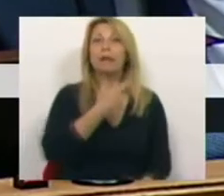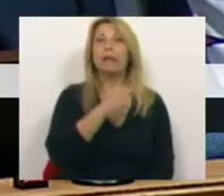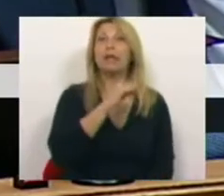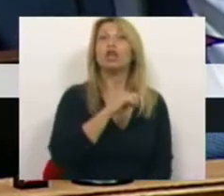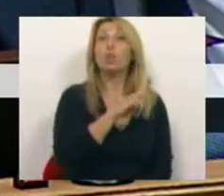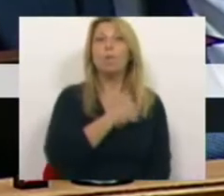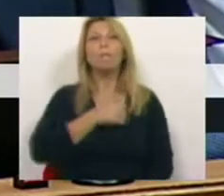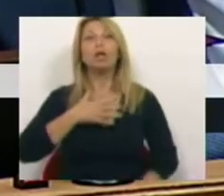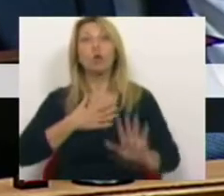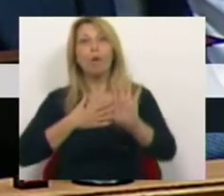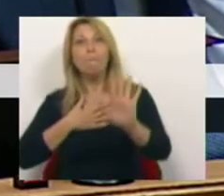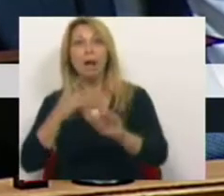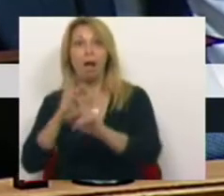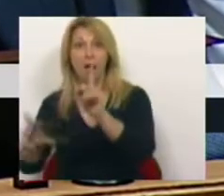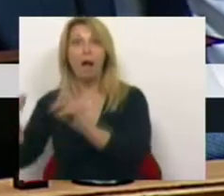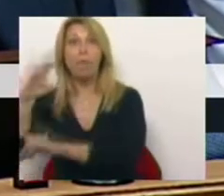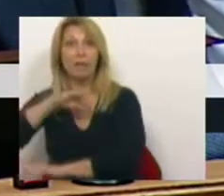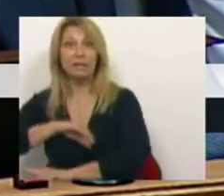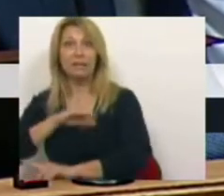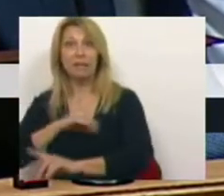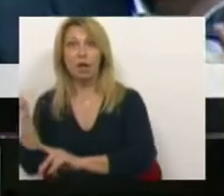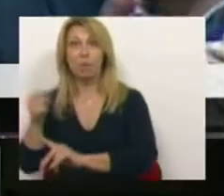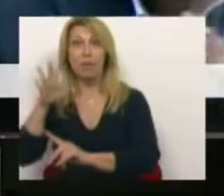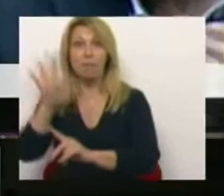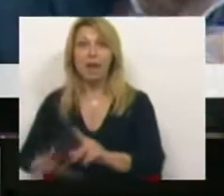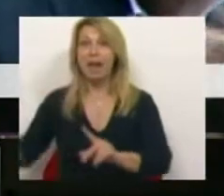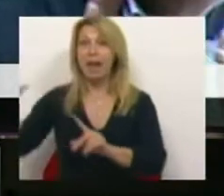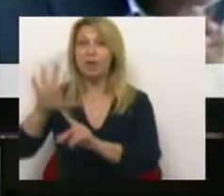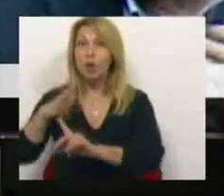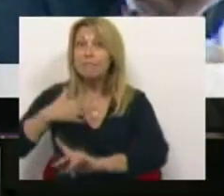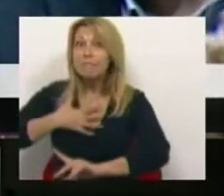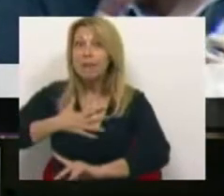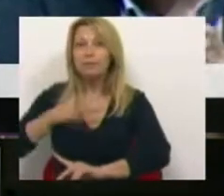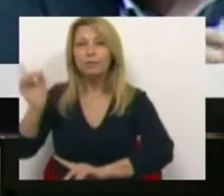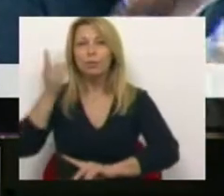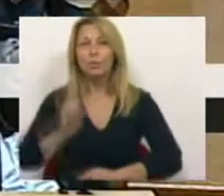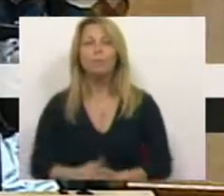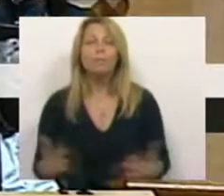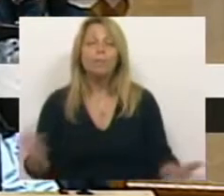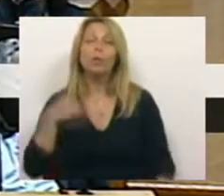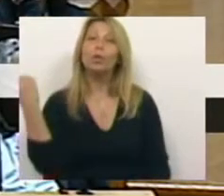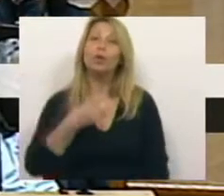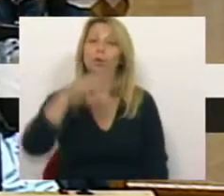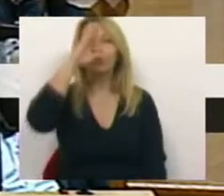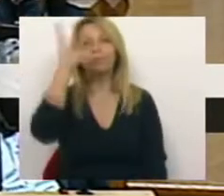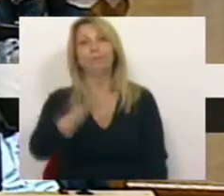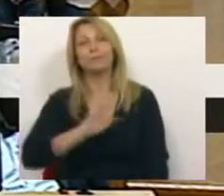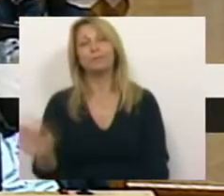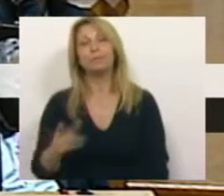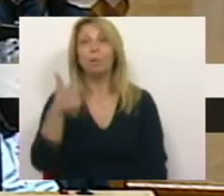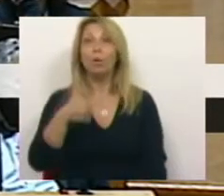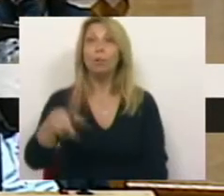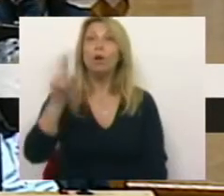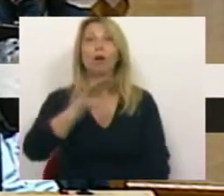não gosta tanto é do aumento do salário mínimo nacional. E, portanto, nós sabemos que o Bloco de